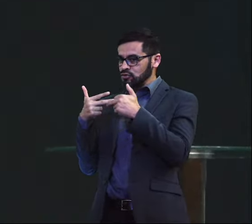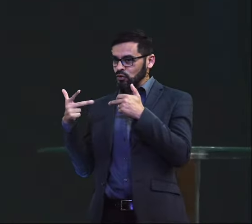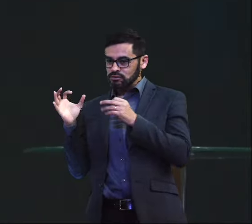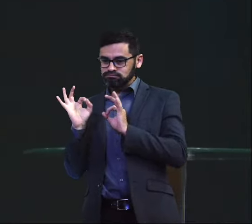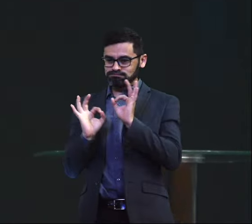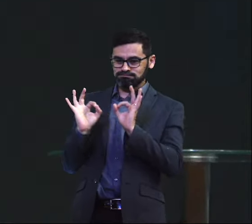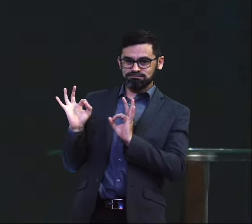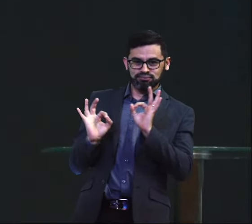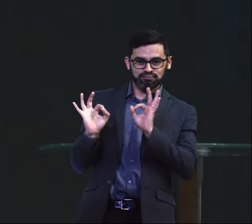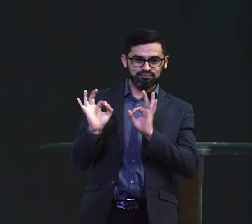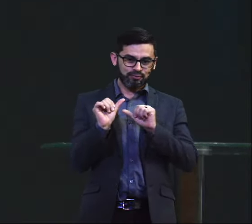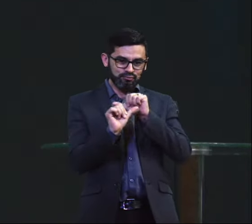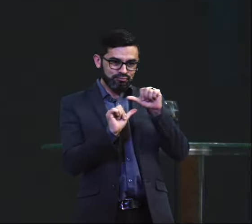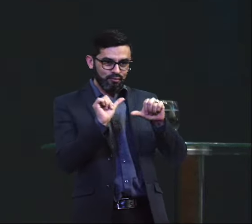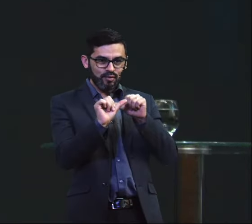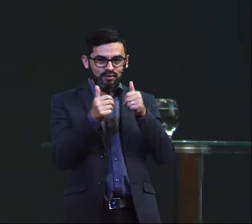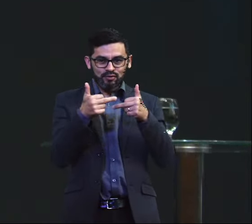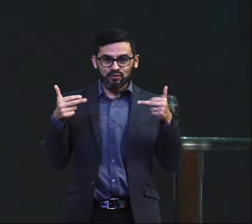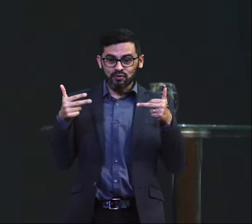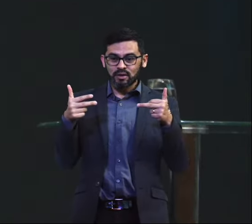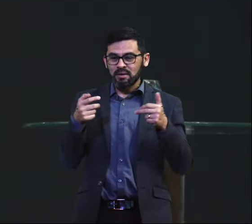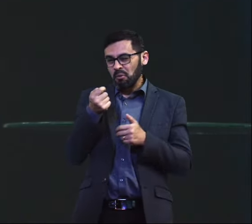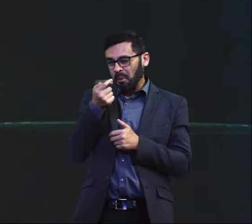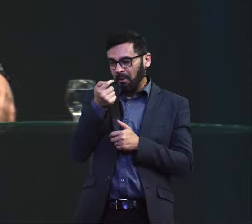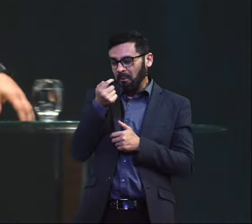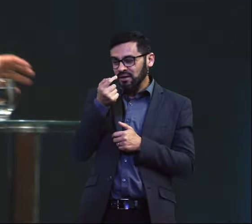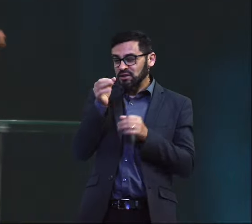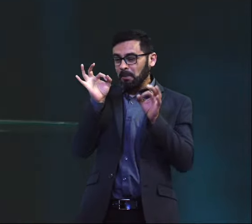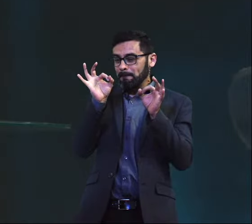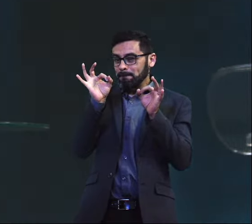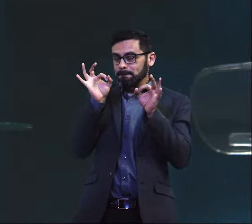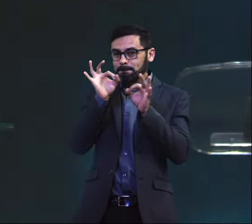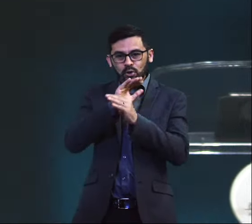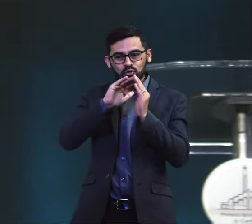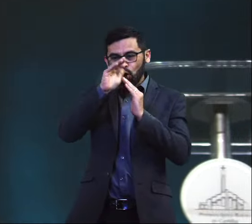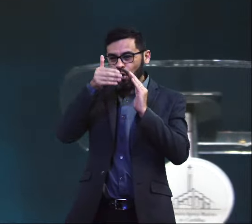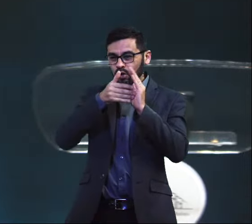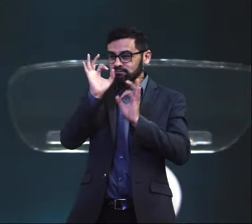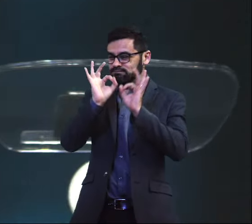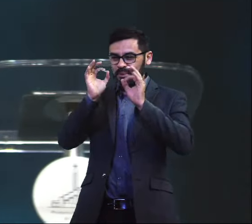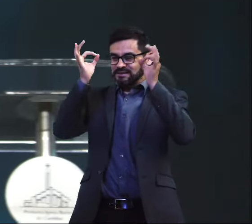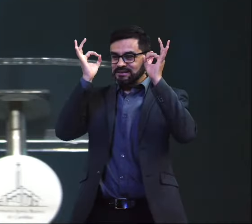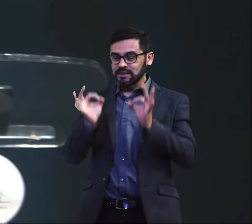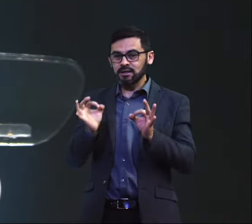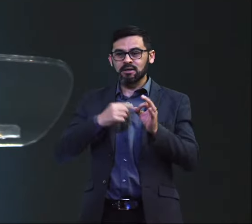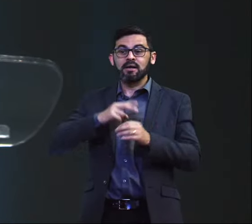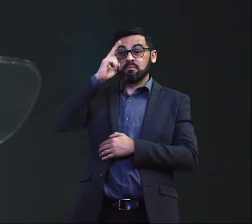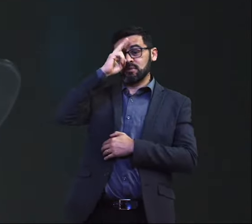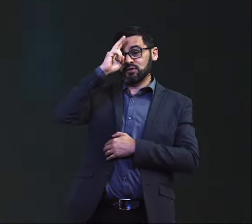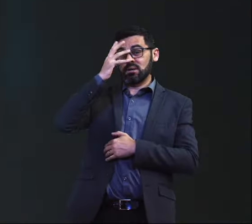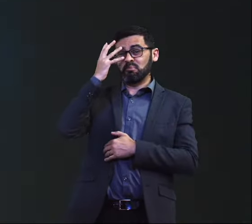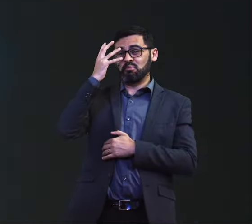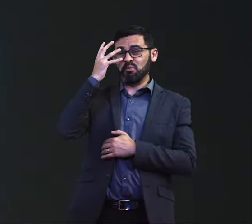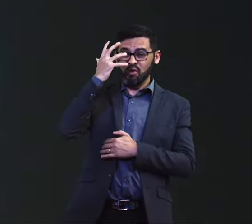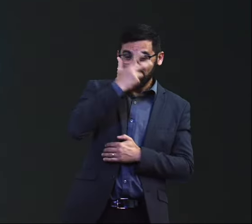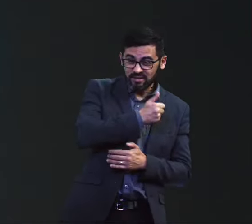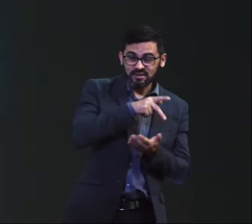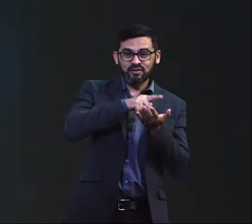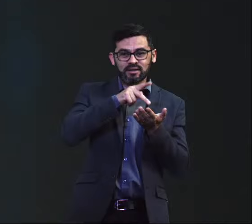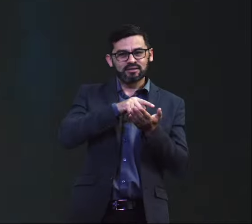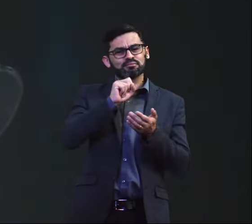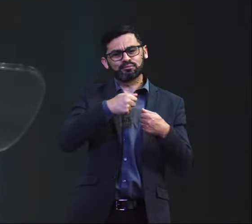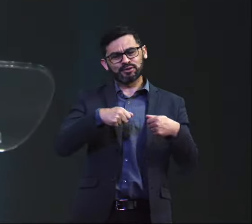tomar forma, né? Daqui a pouco vai estar todo o cenário montado. É uma história linda. Vocês